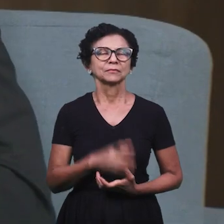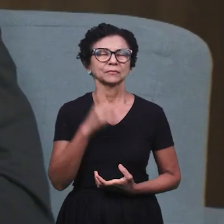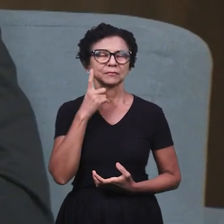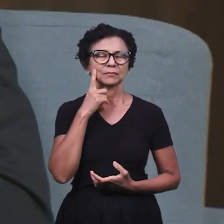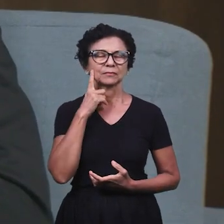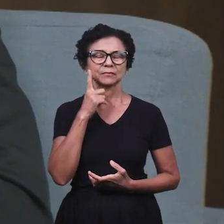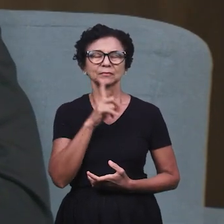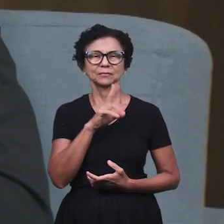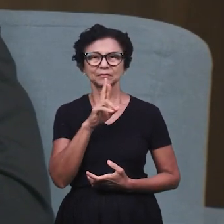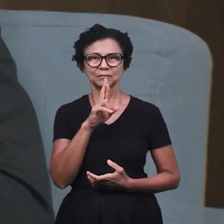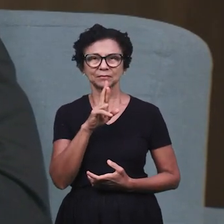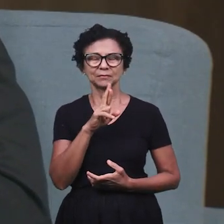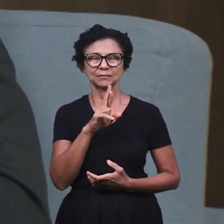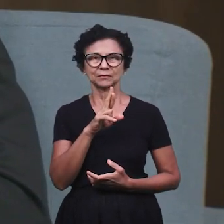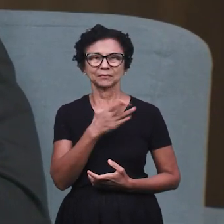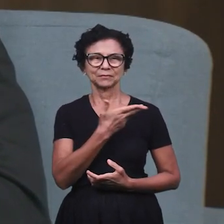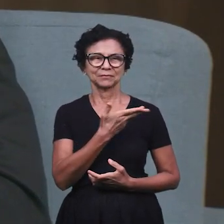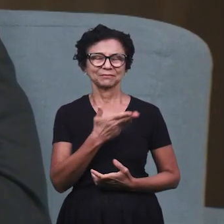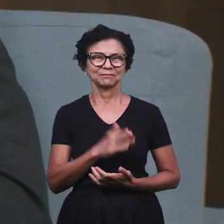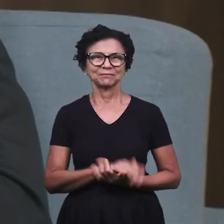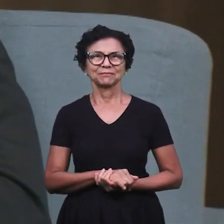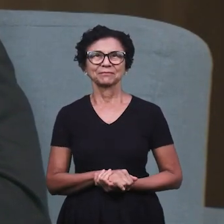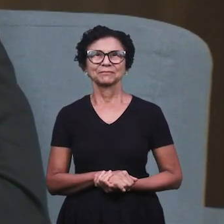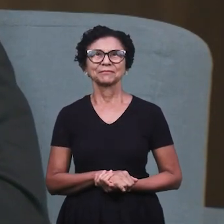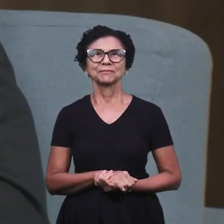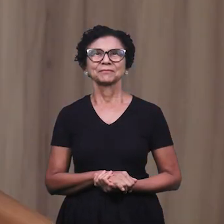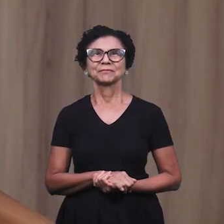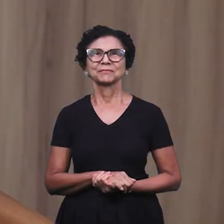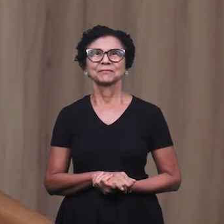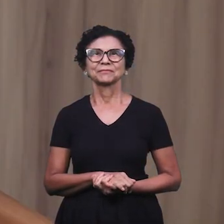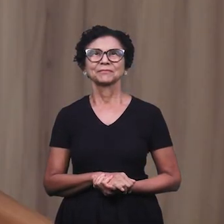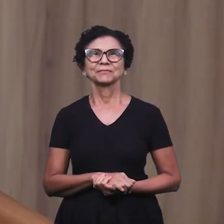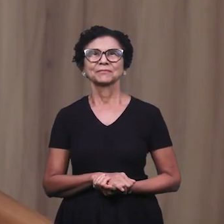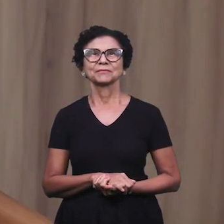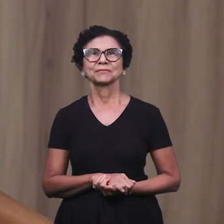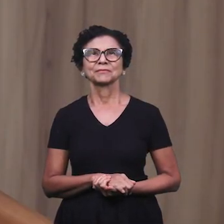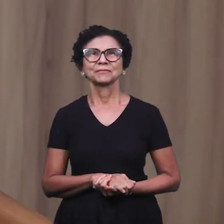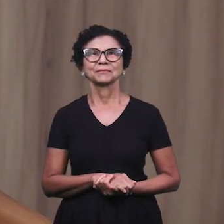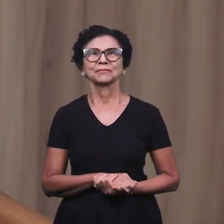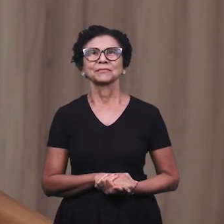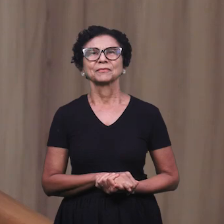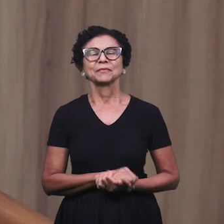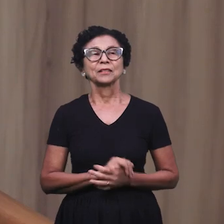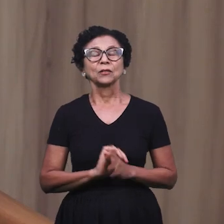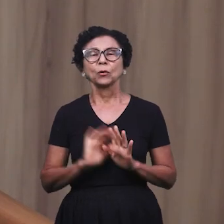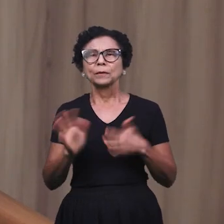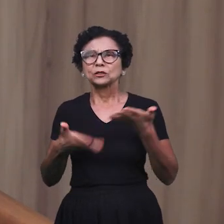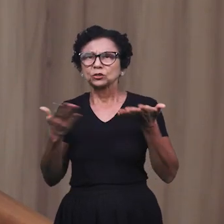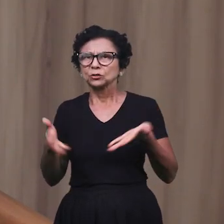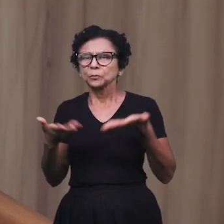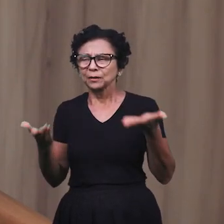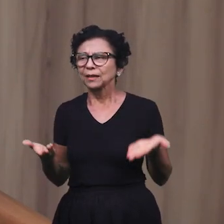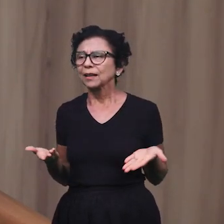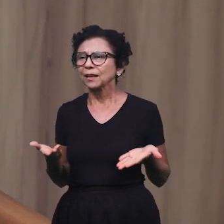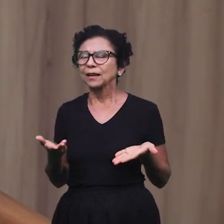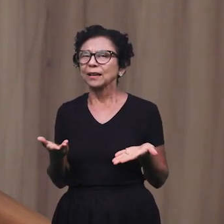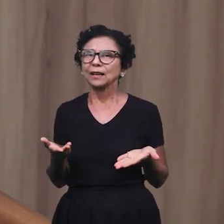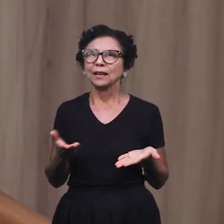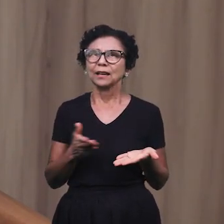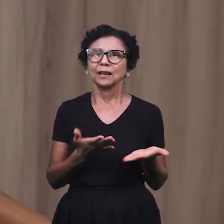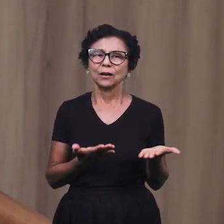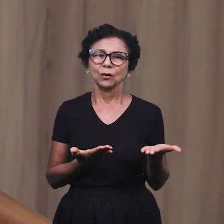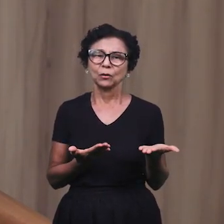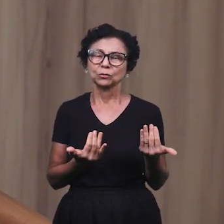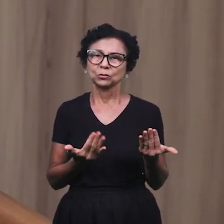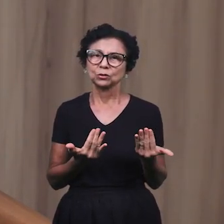resposta que será dada pela nossa irmã Thalita. Então, como estimular, como o pastor falou, né? O